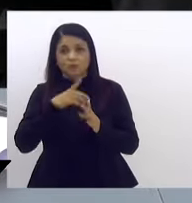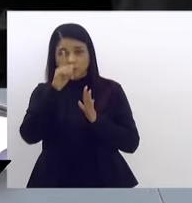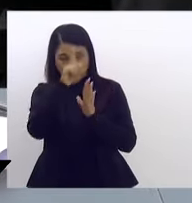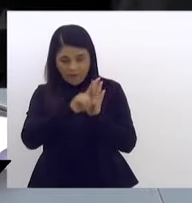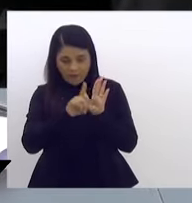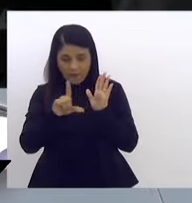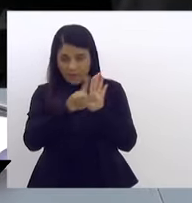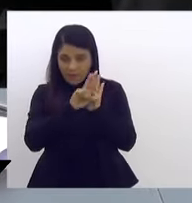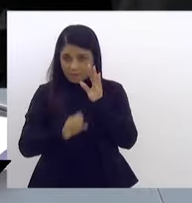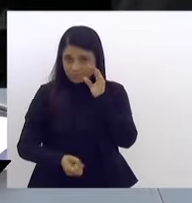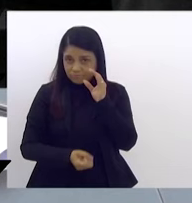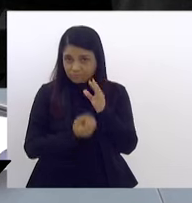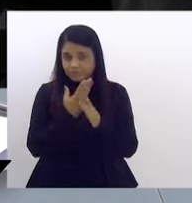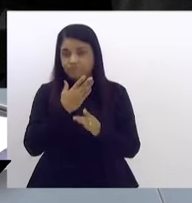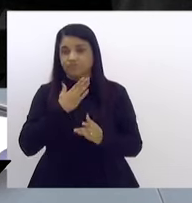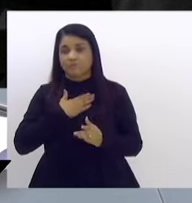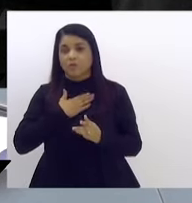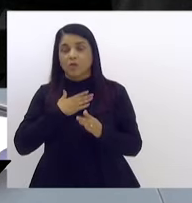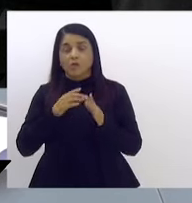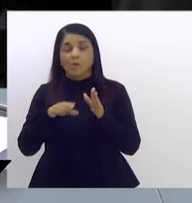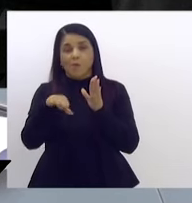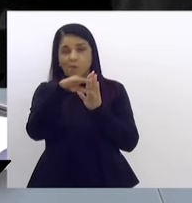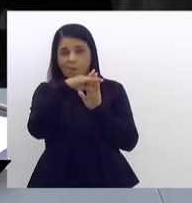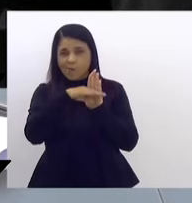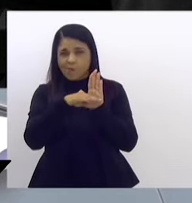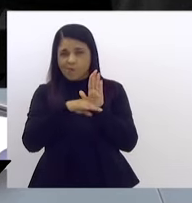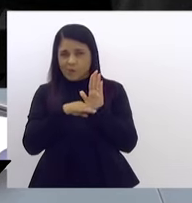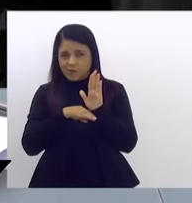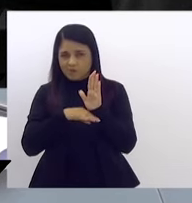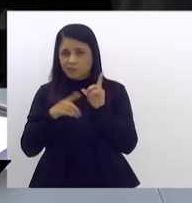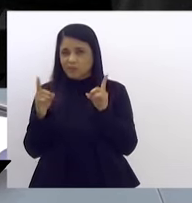programa de atendimento psicos